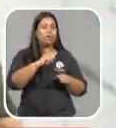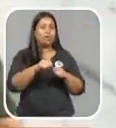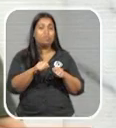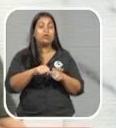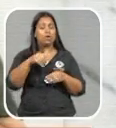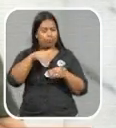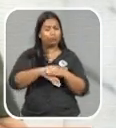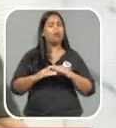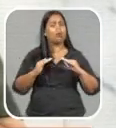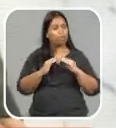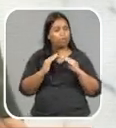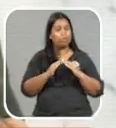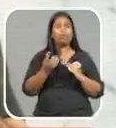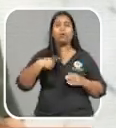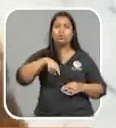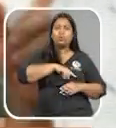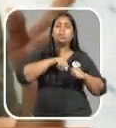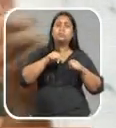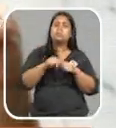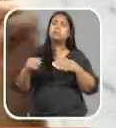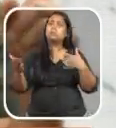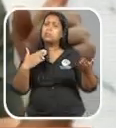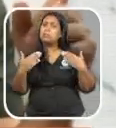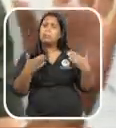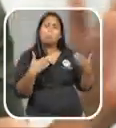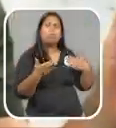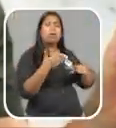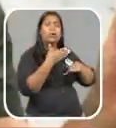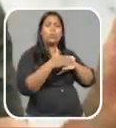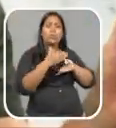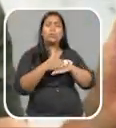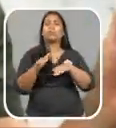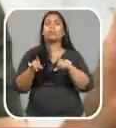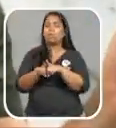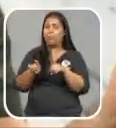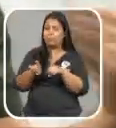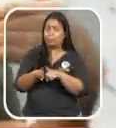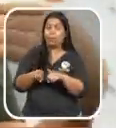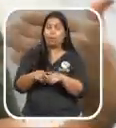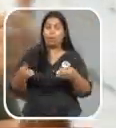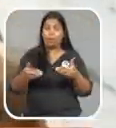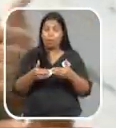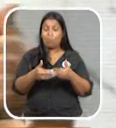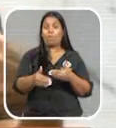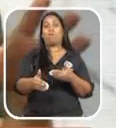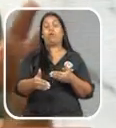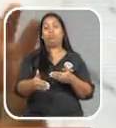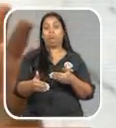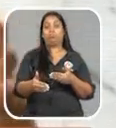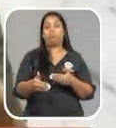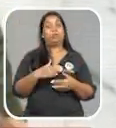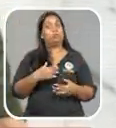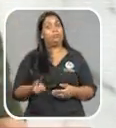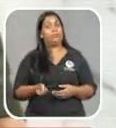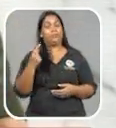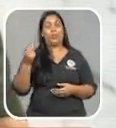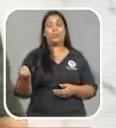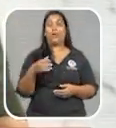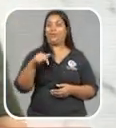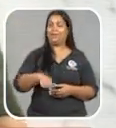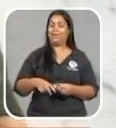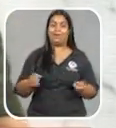um bom ensaio nesse orçamento agora, que é uma coisa inédita, pelo menos na Câmara, na história recente da Câmara de Rio